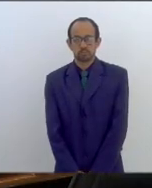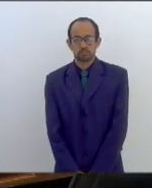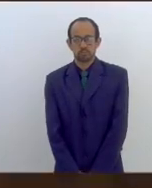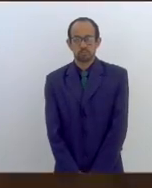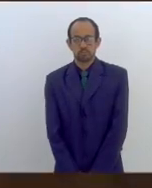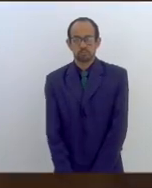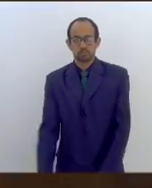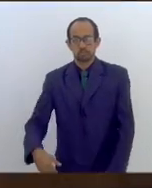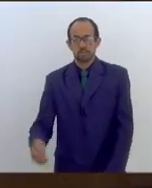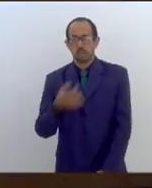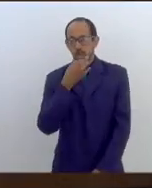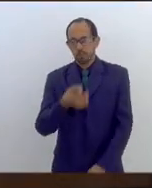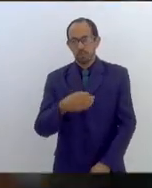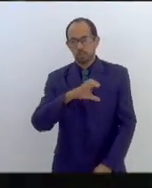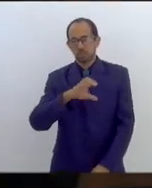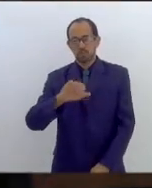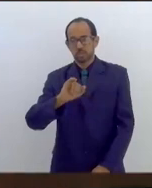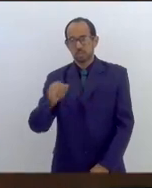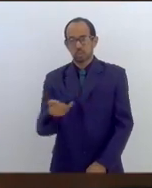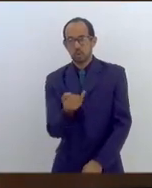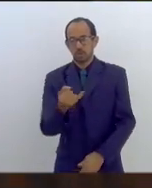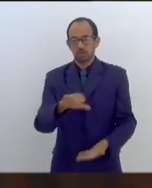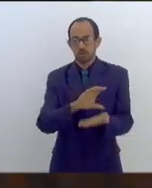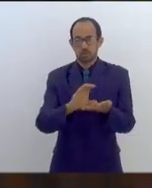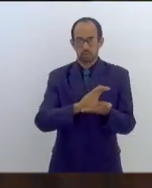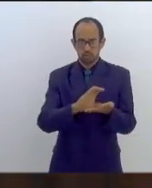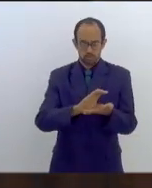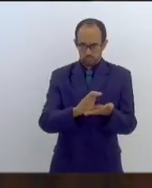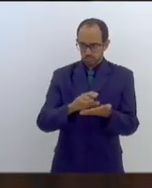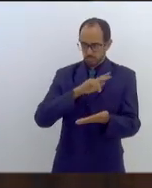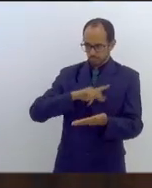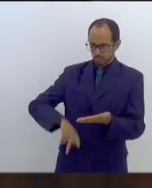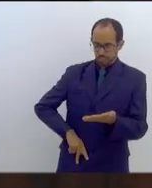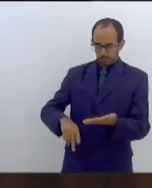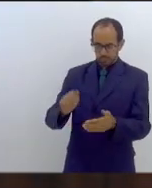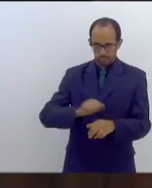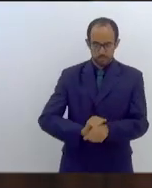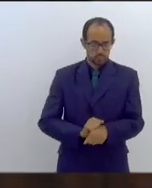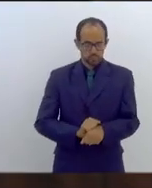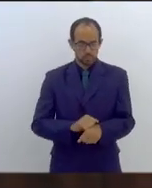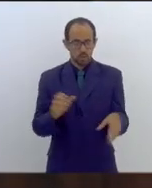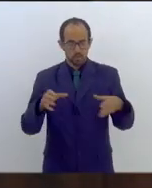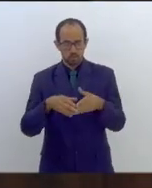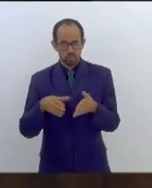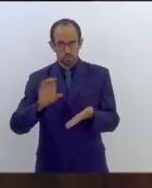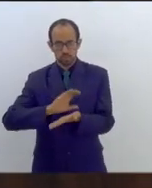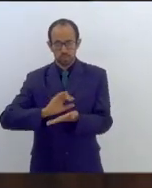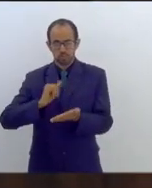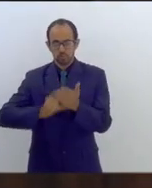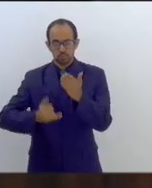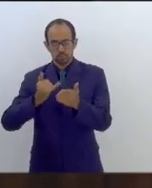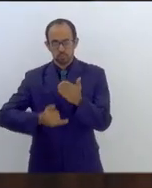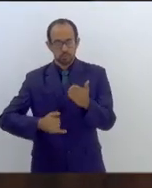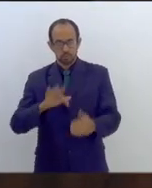Parecer da CCJ pela constitucionalidade, senhor presidente. Pela Comissão de Tributação, deputada Marta